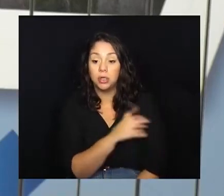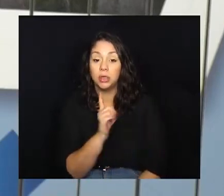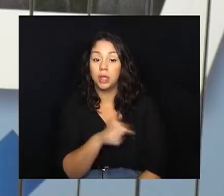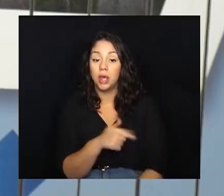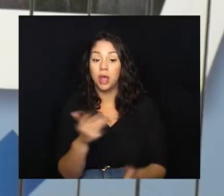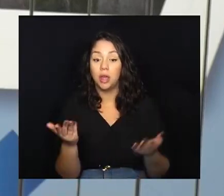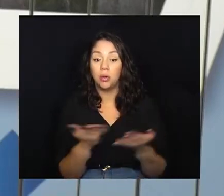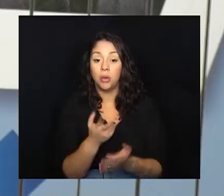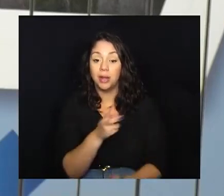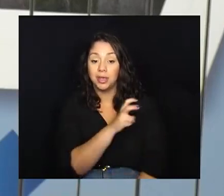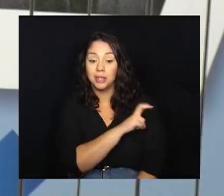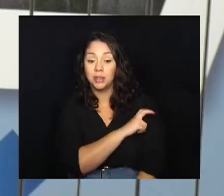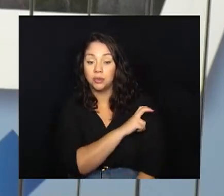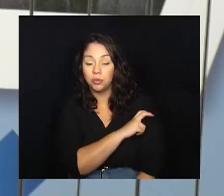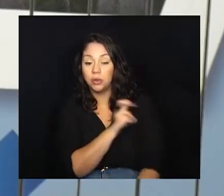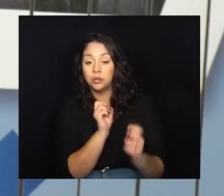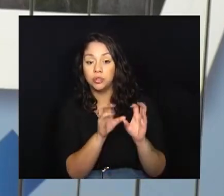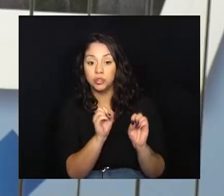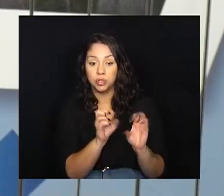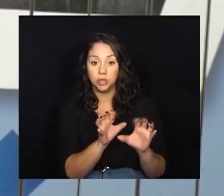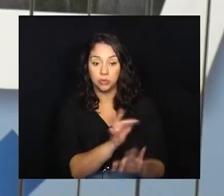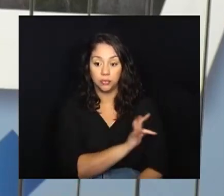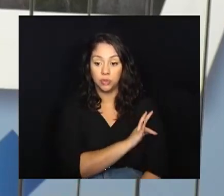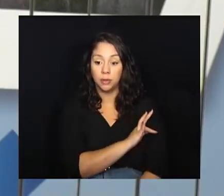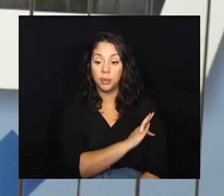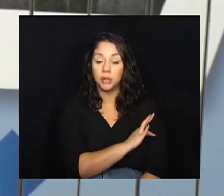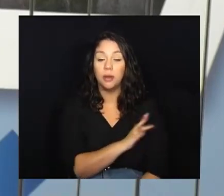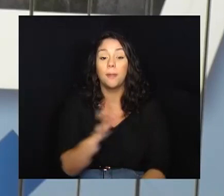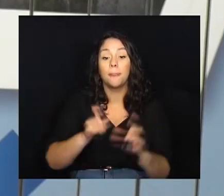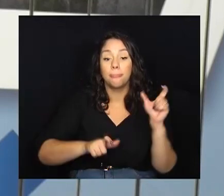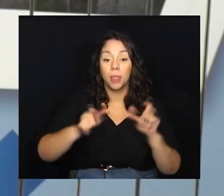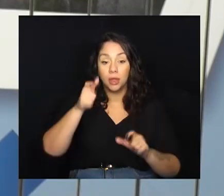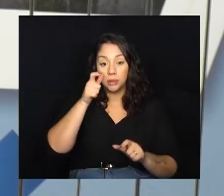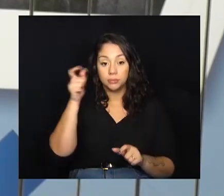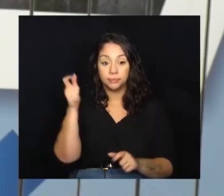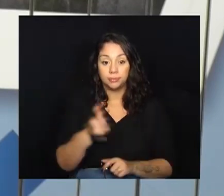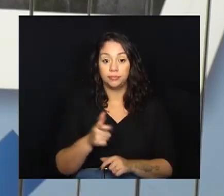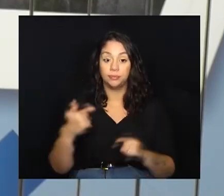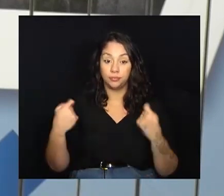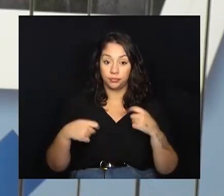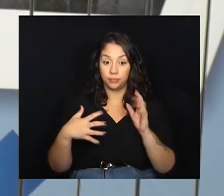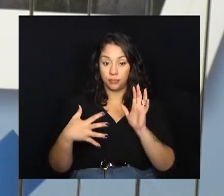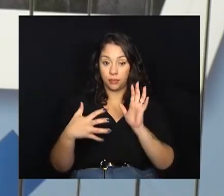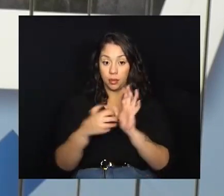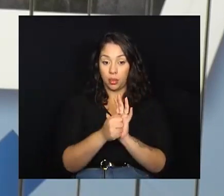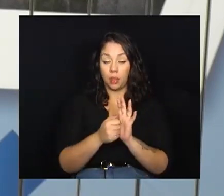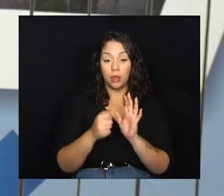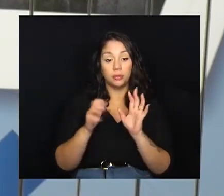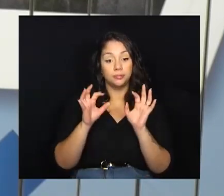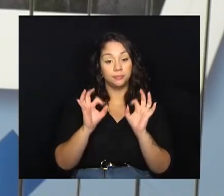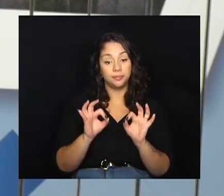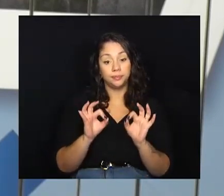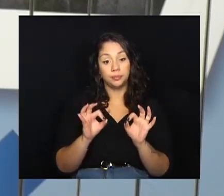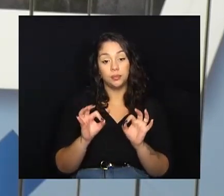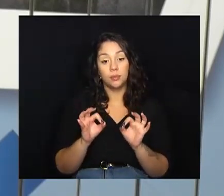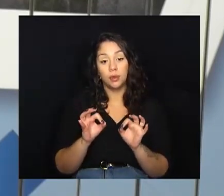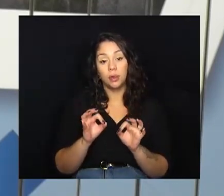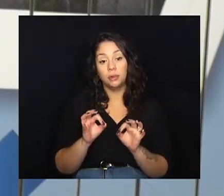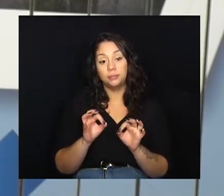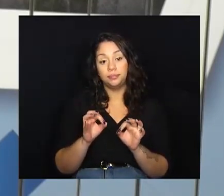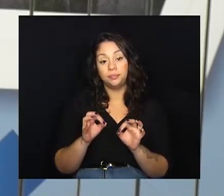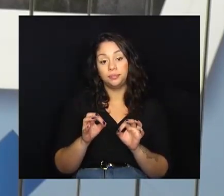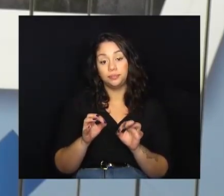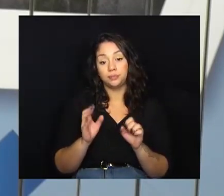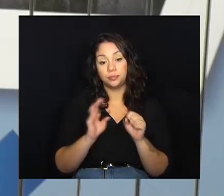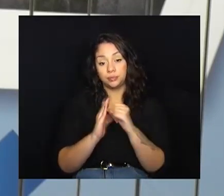quinto ano do Ensino Fundamental os interessados devem realizar a matrícula preferencialmente lá na Vila